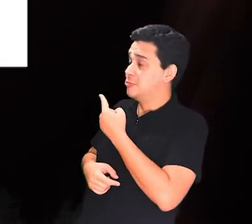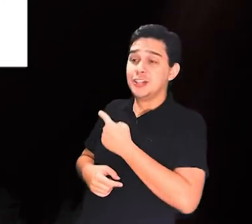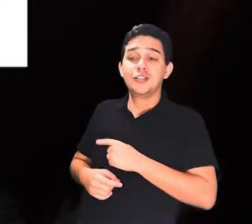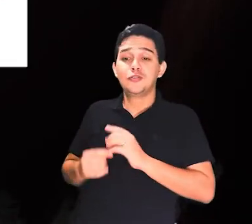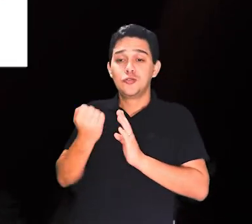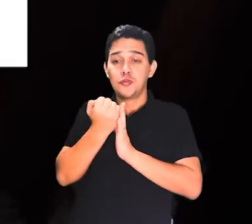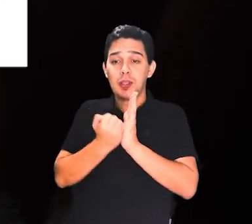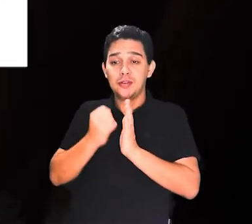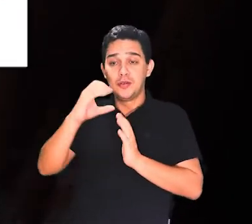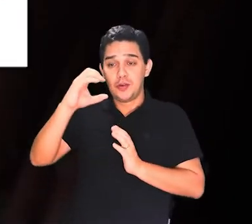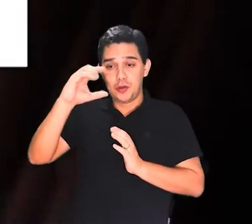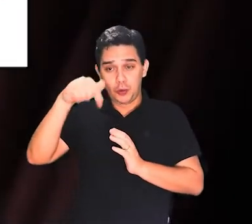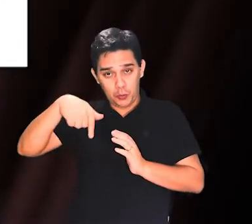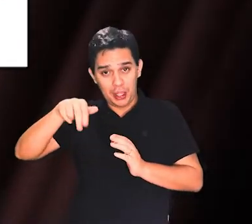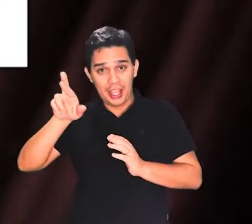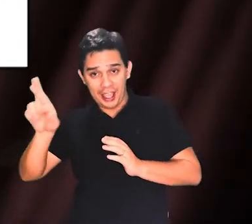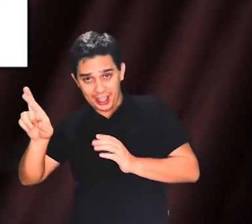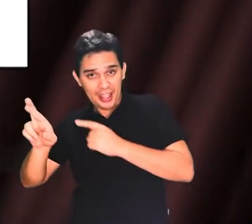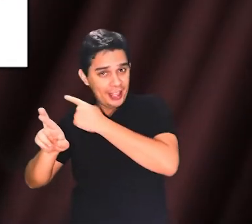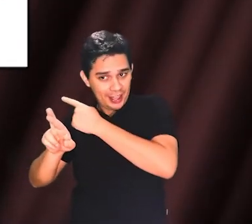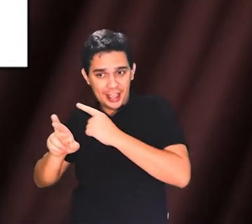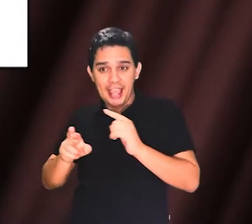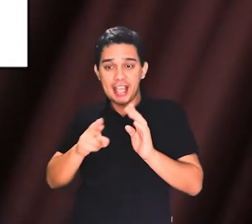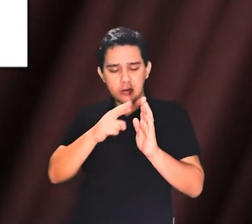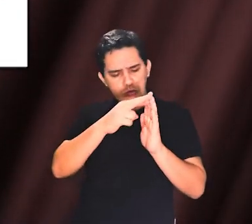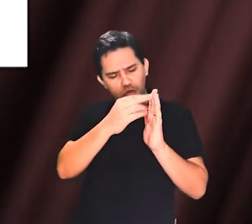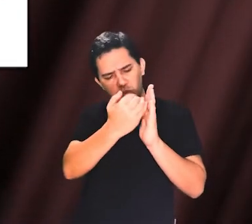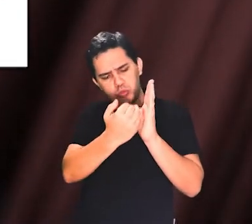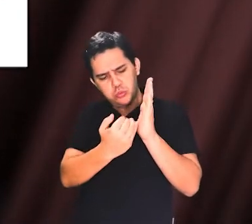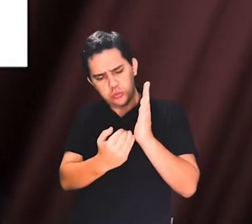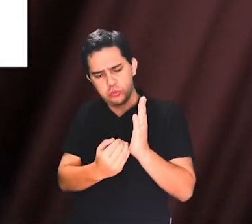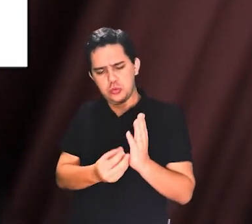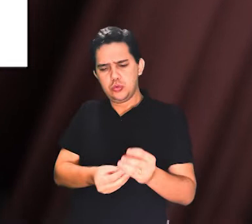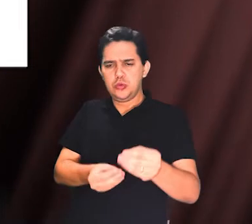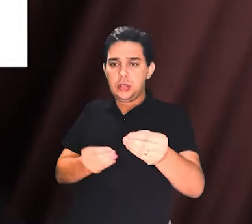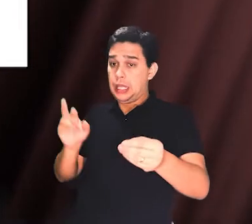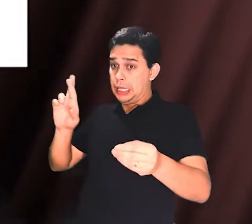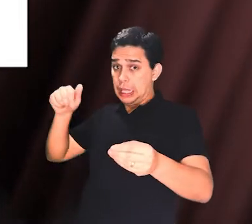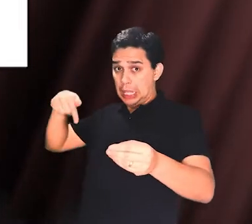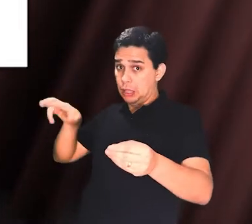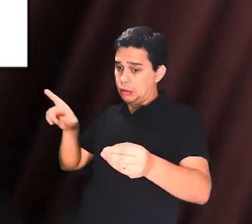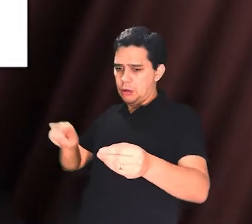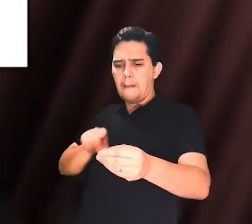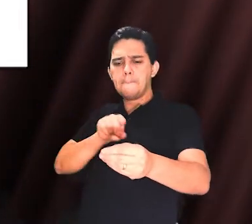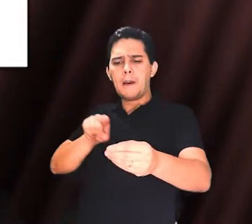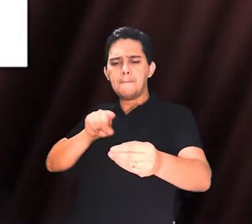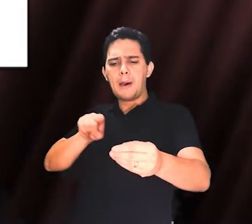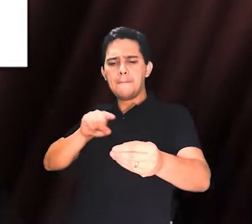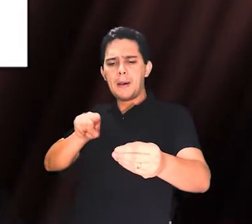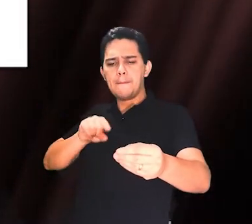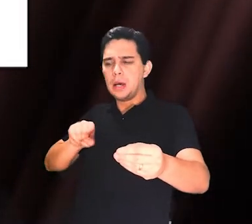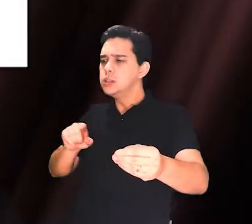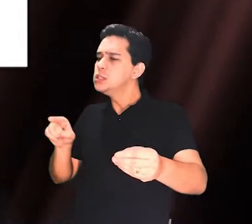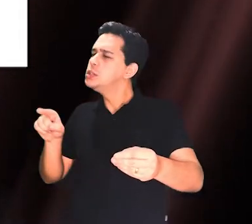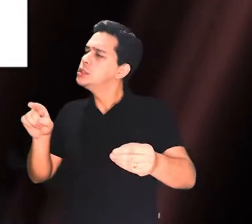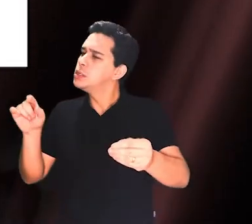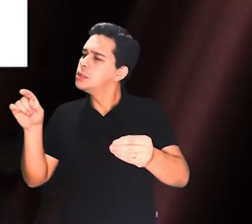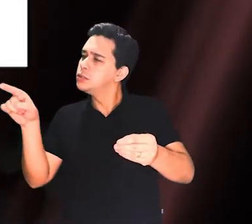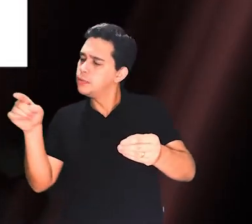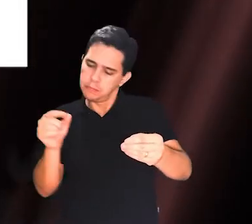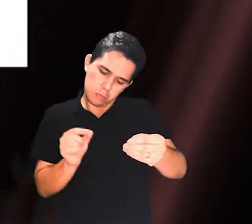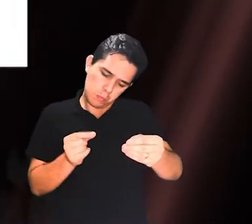de ferramentas para descobrir o nível da qualidade de direitos, né, observada dentro